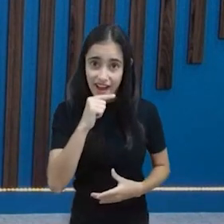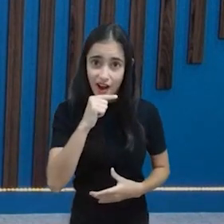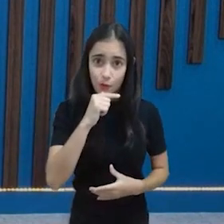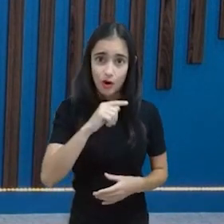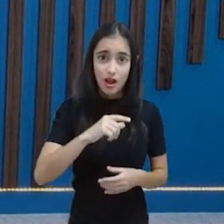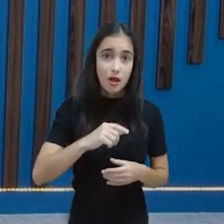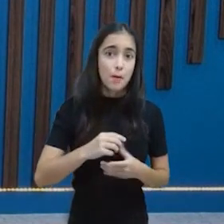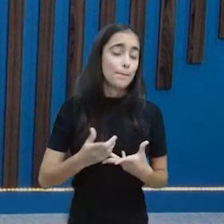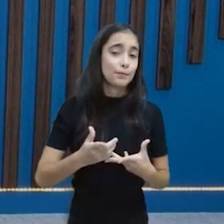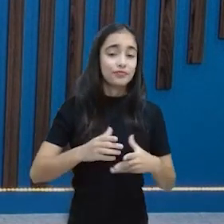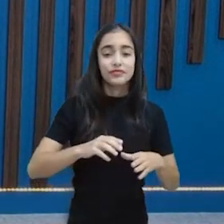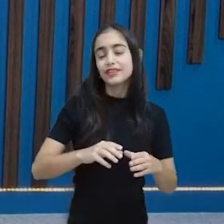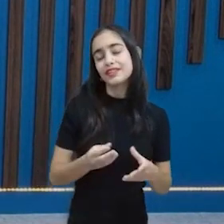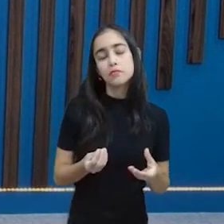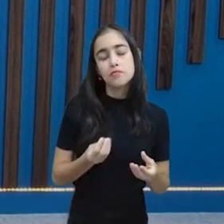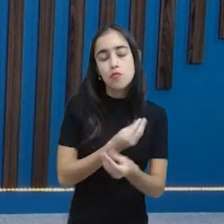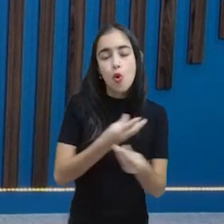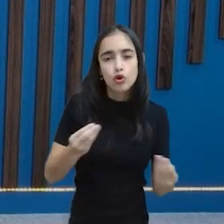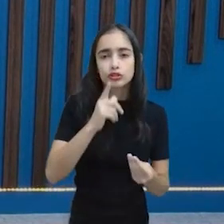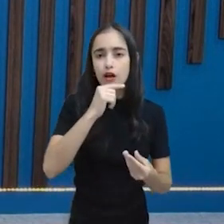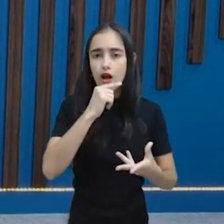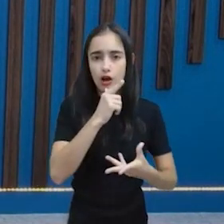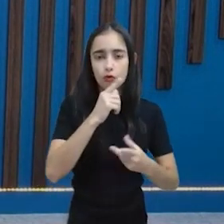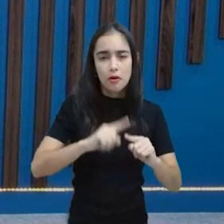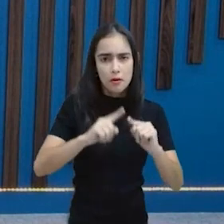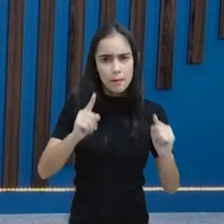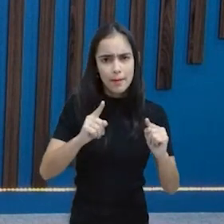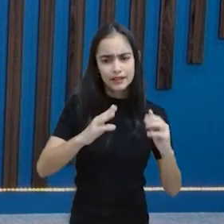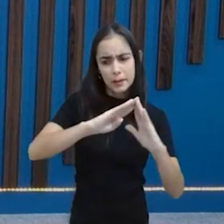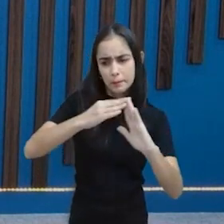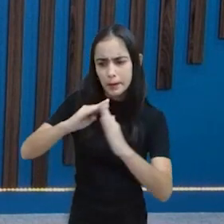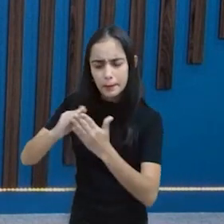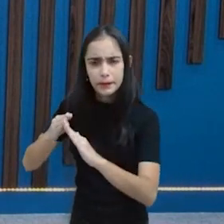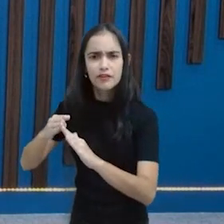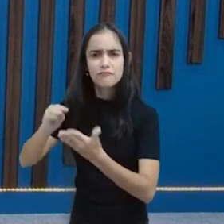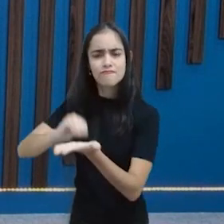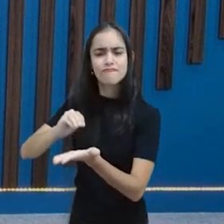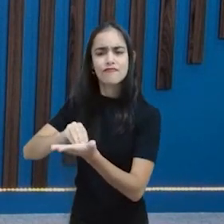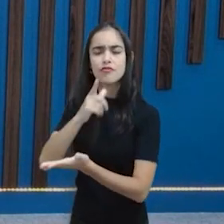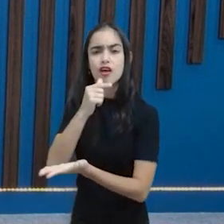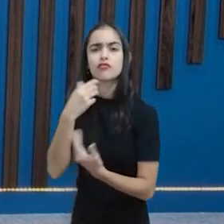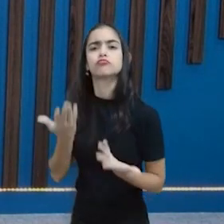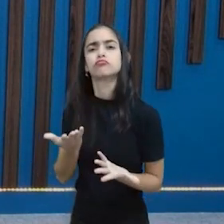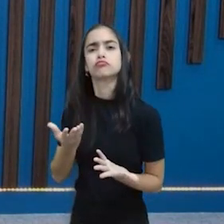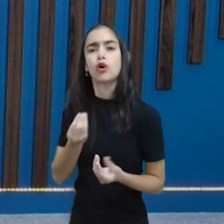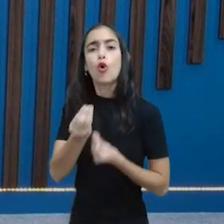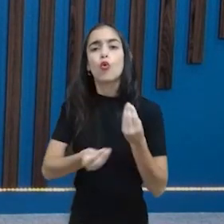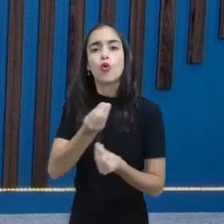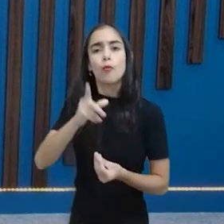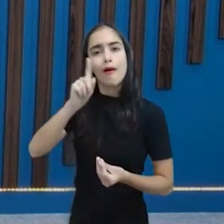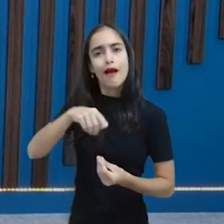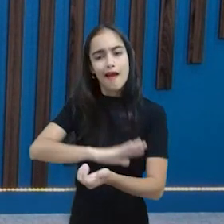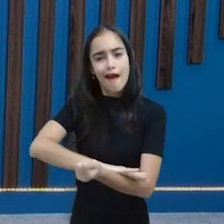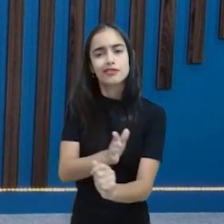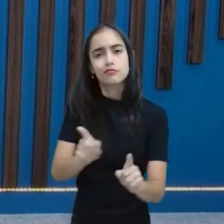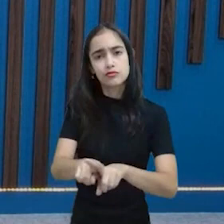várias piscinas, enquanto nas periferias, né, nas comunidades, há falta d'água, né? Então, isso também é